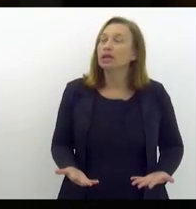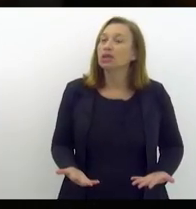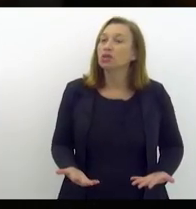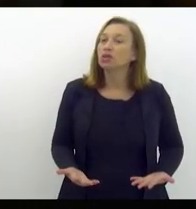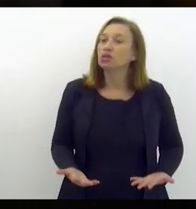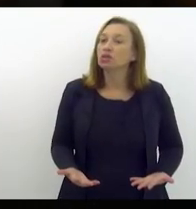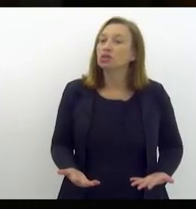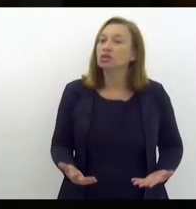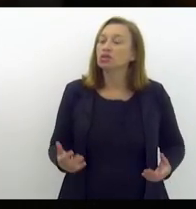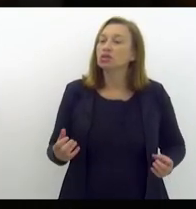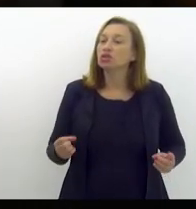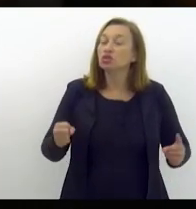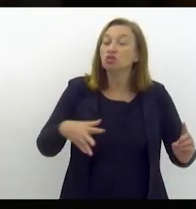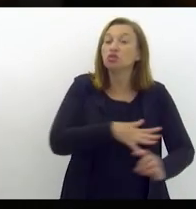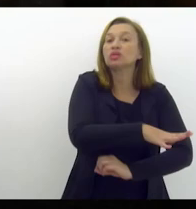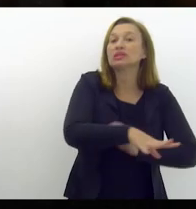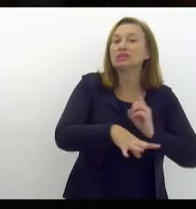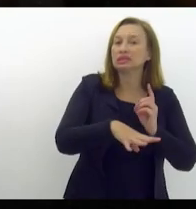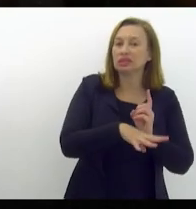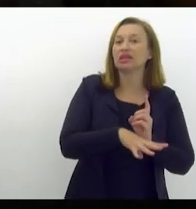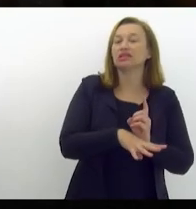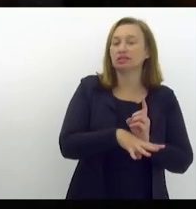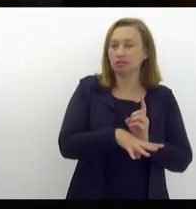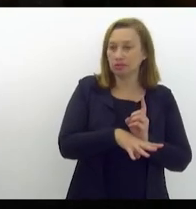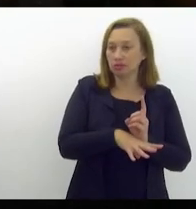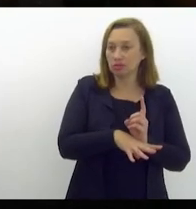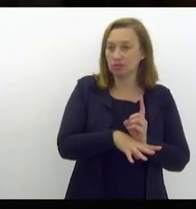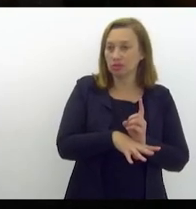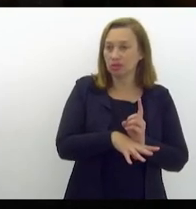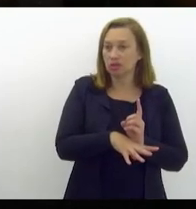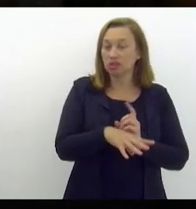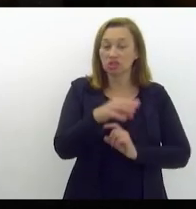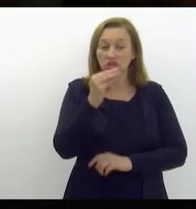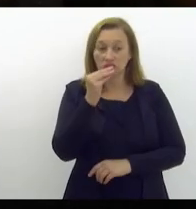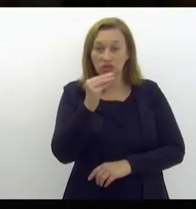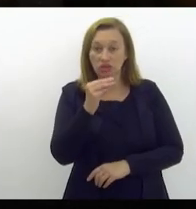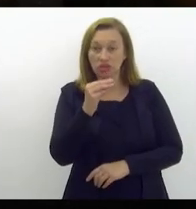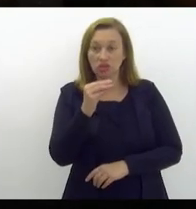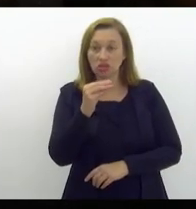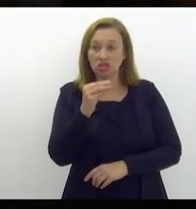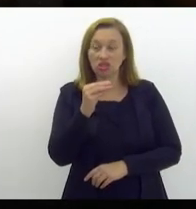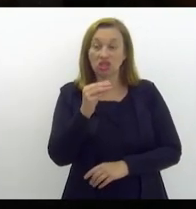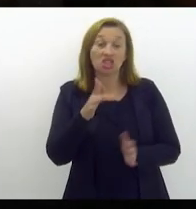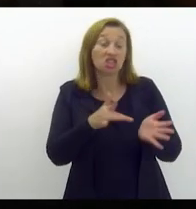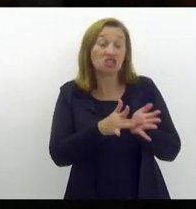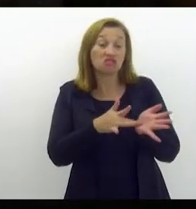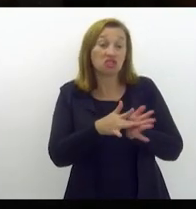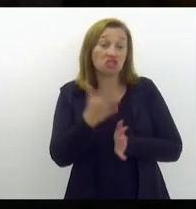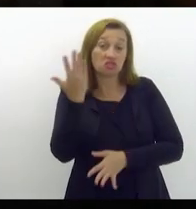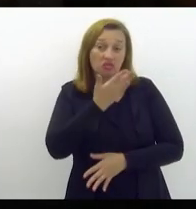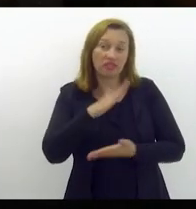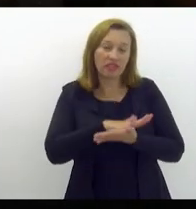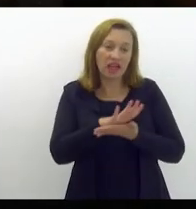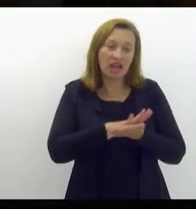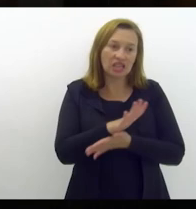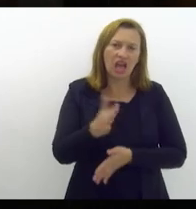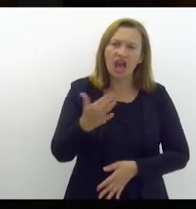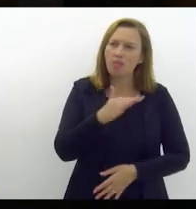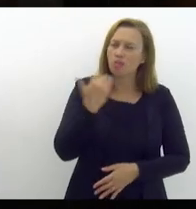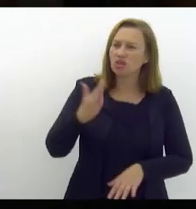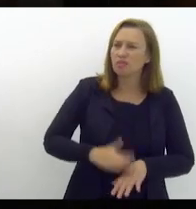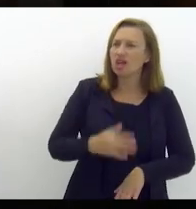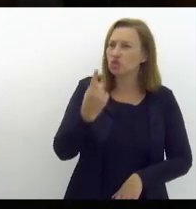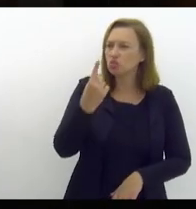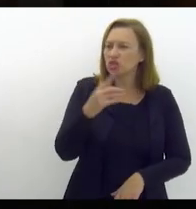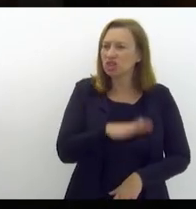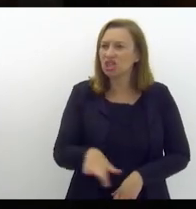enquanto sociedade que ignora e naturaliza a morte de mais uma criança ou